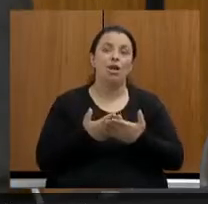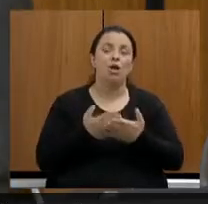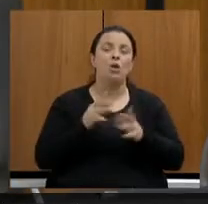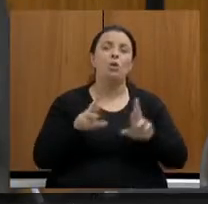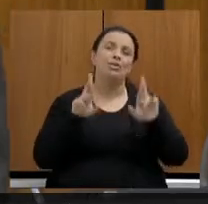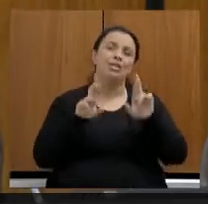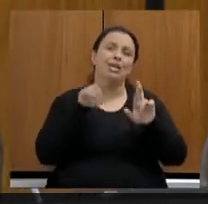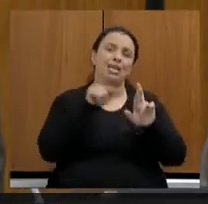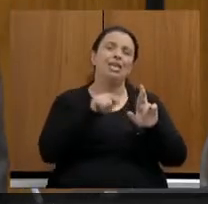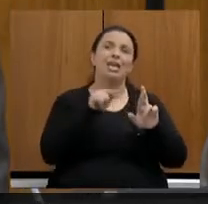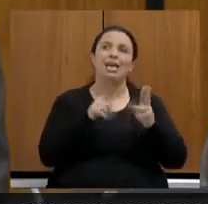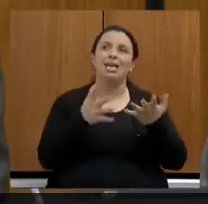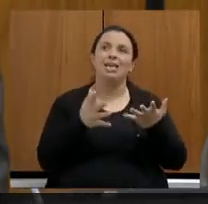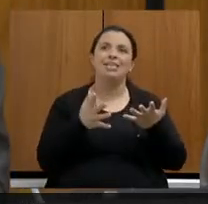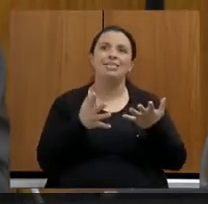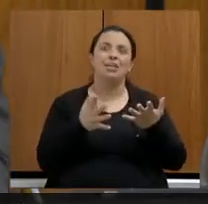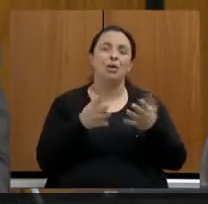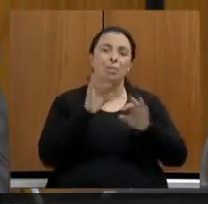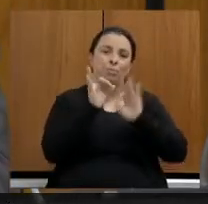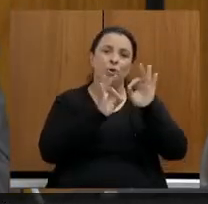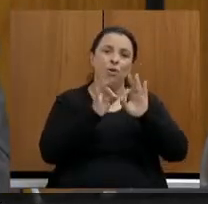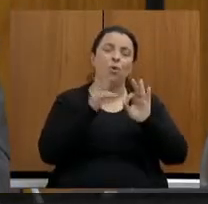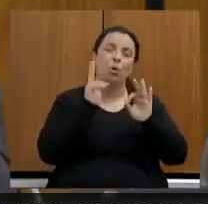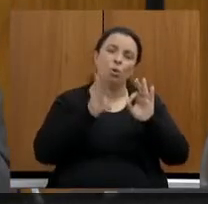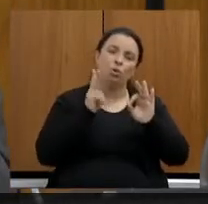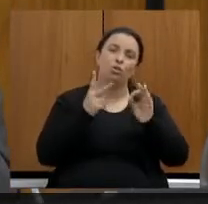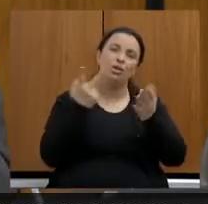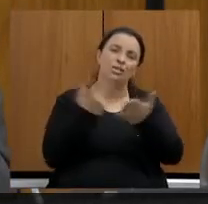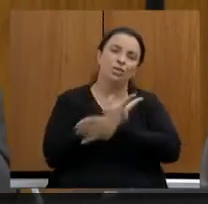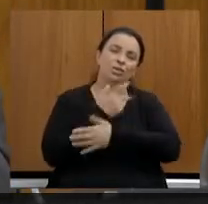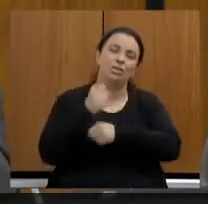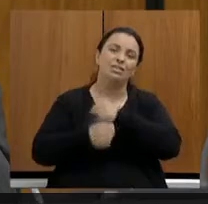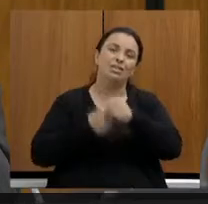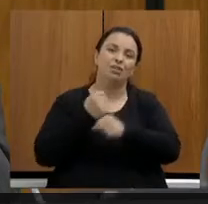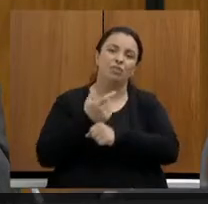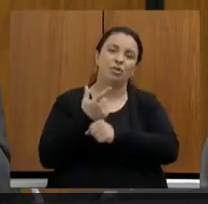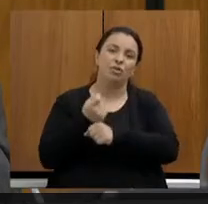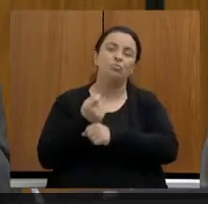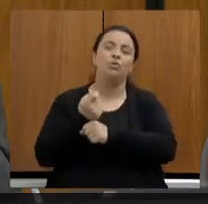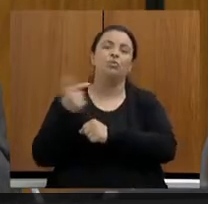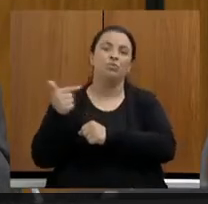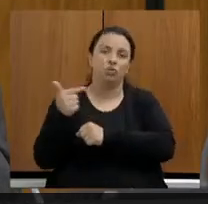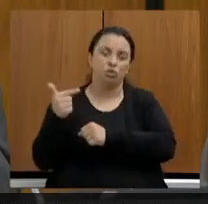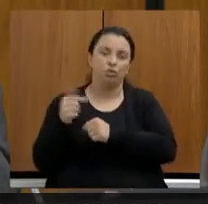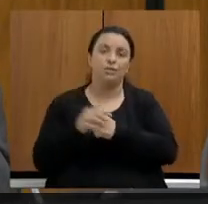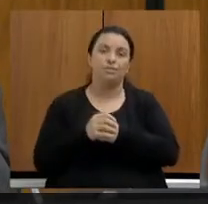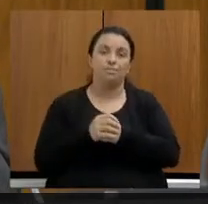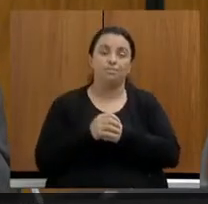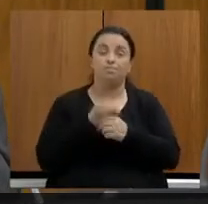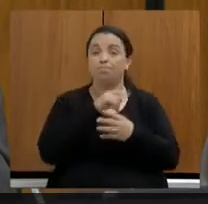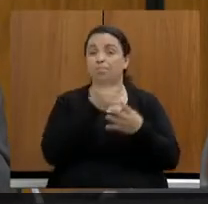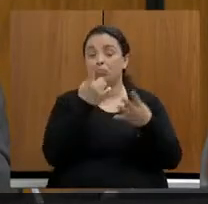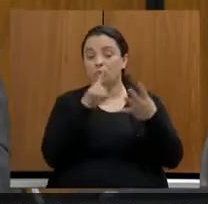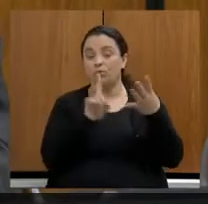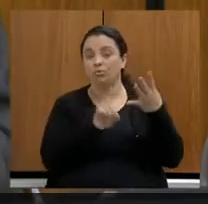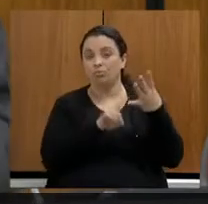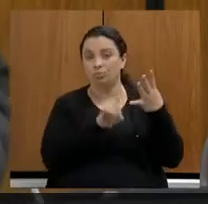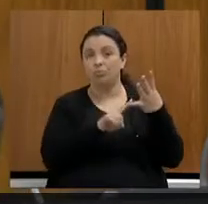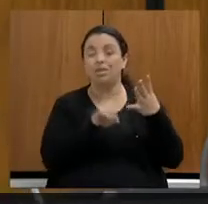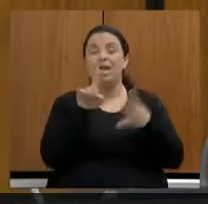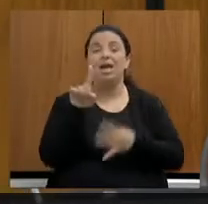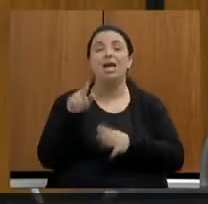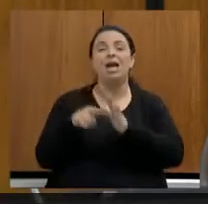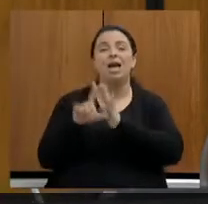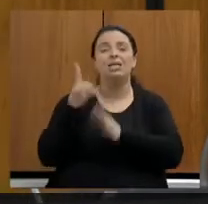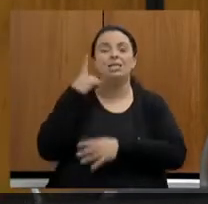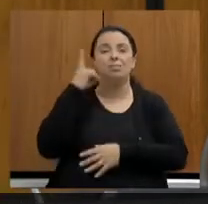continuação atender em 2022 por último A Leninha falou que sobre a escola